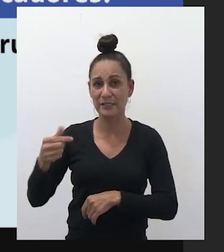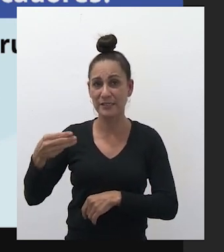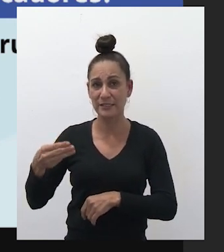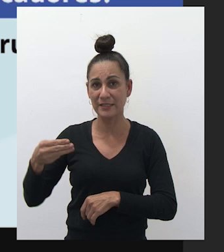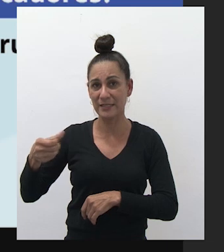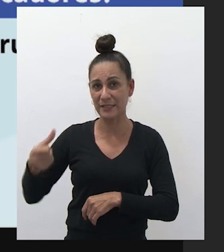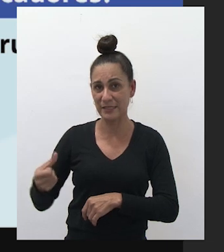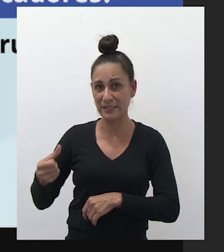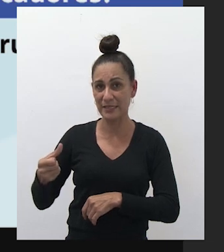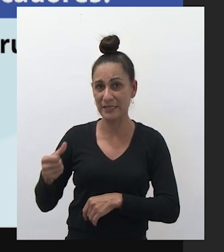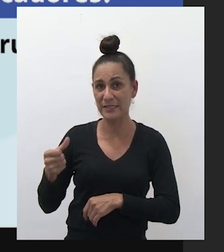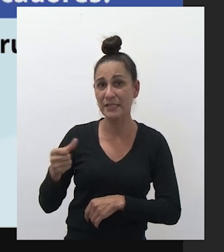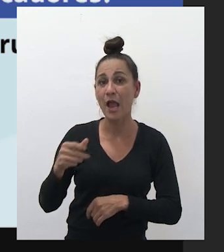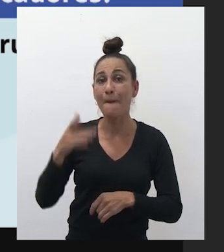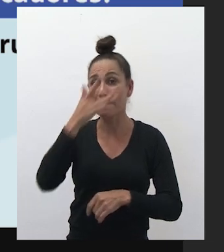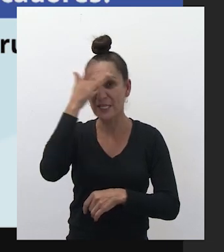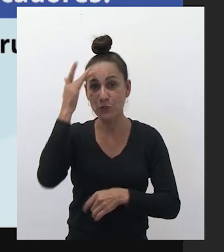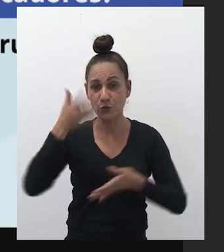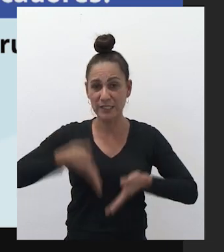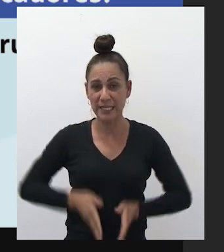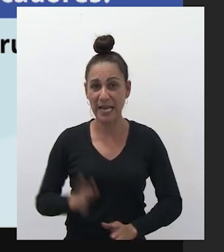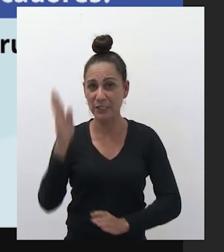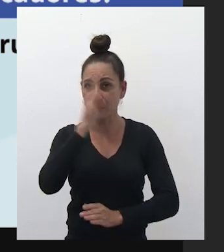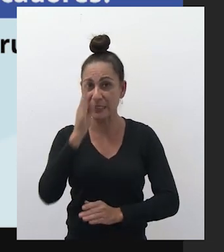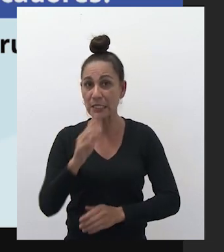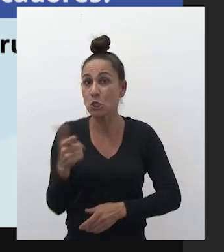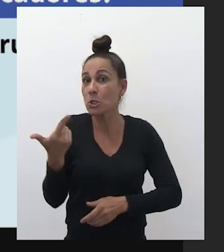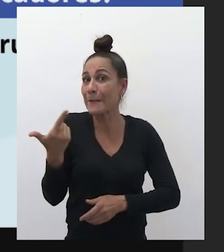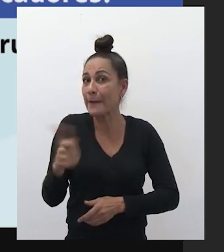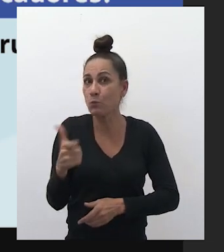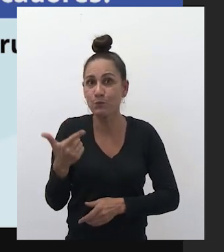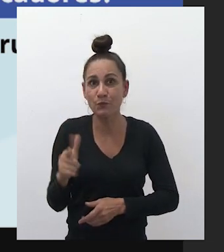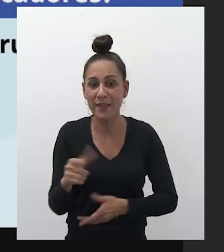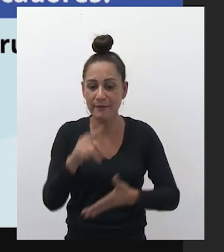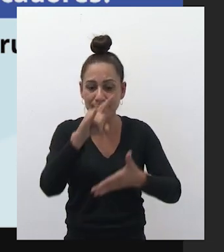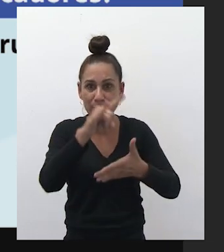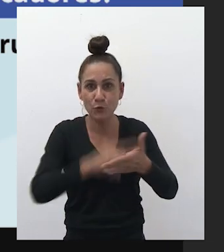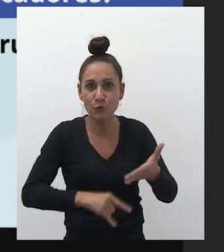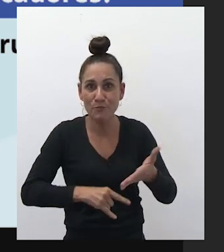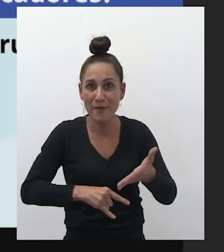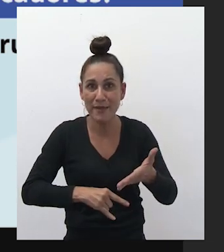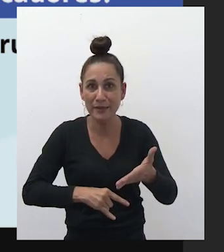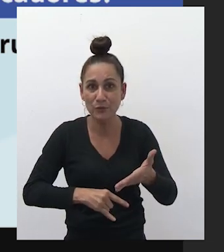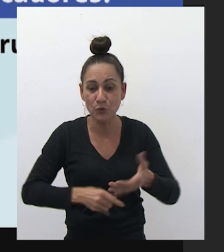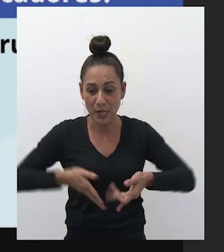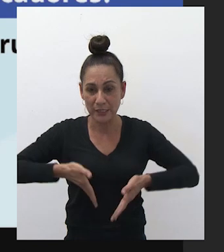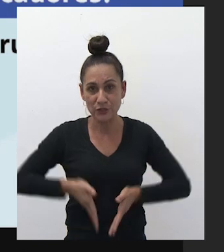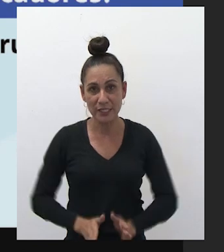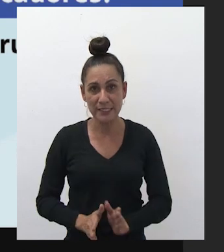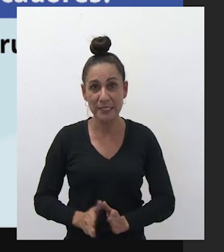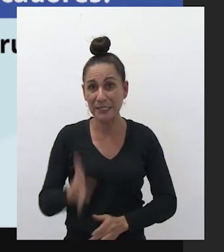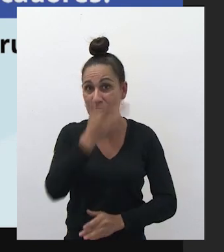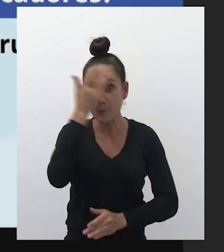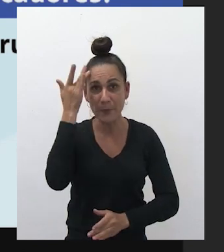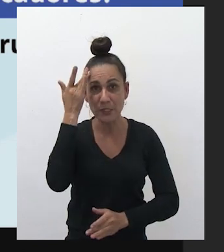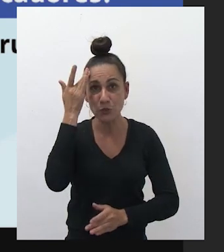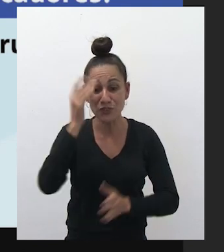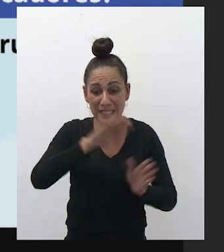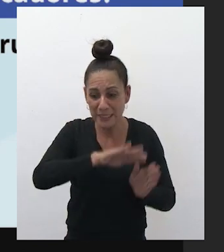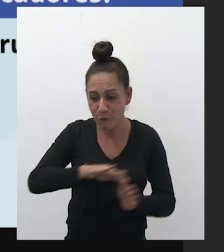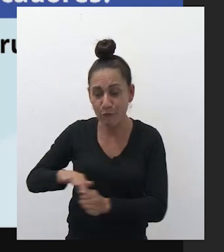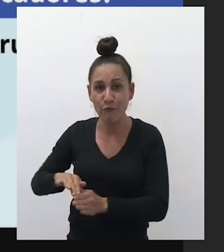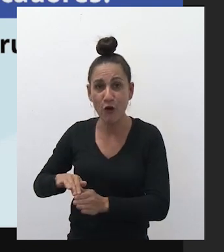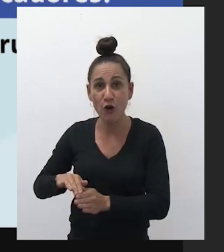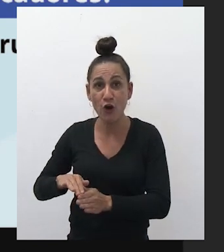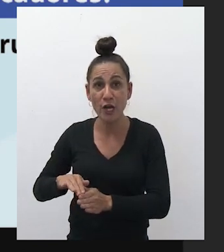2.968.736 brasileiros sem registro de nascimento. São pessoas que ficam completamente à parte